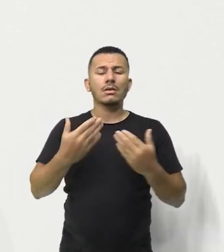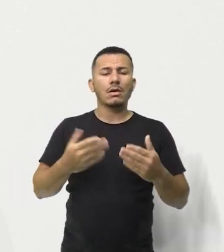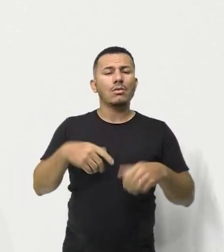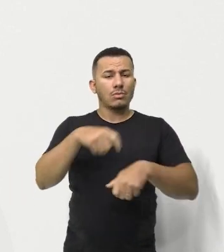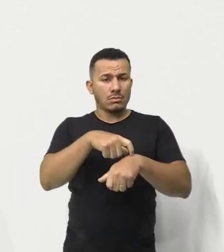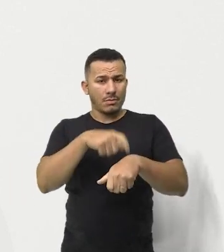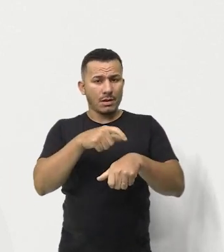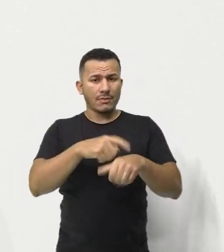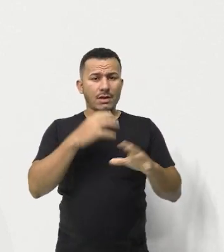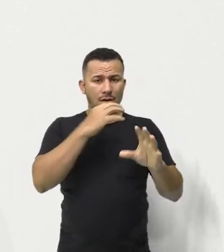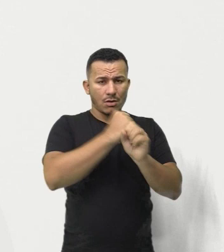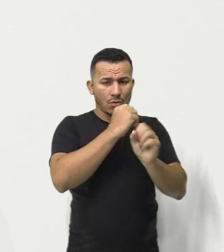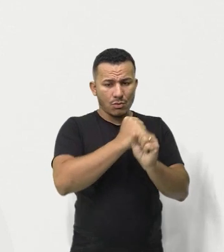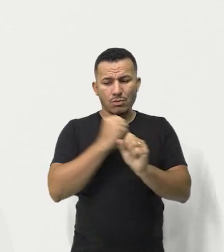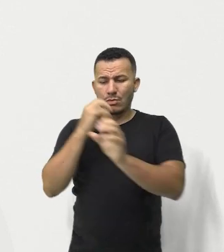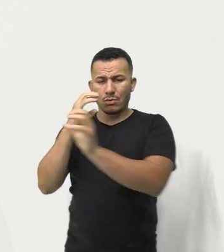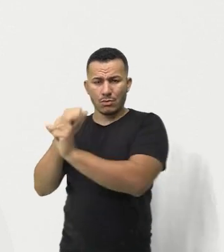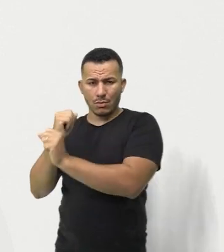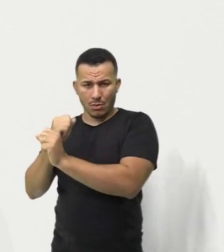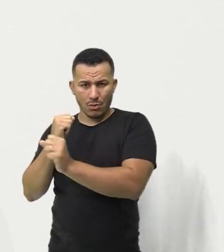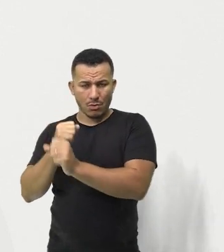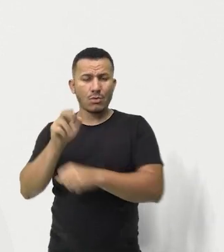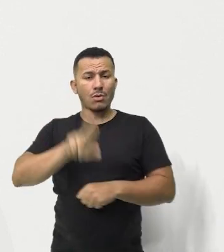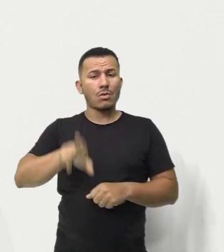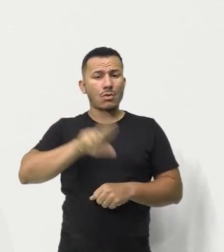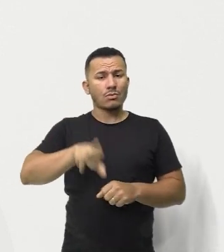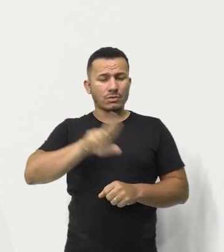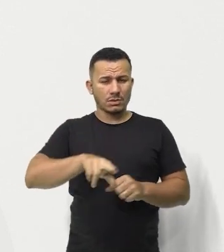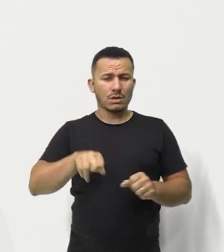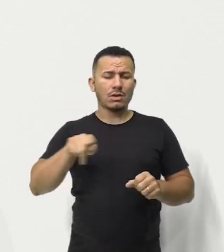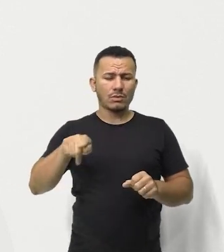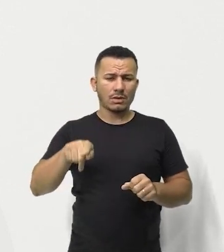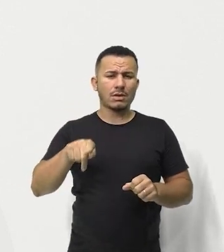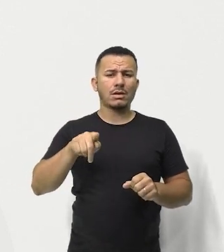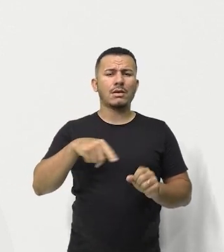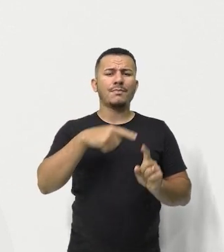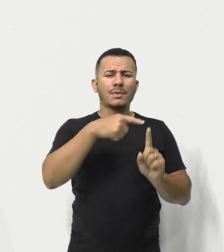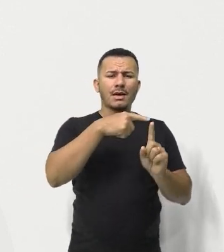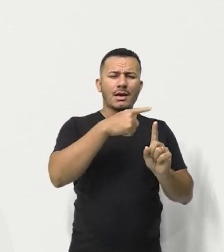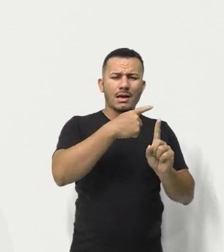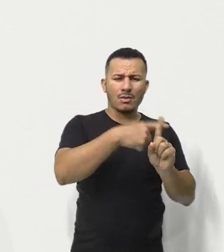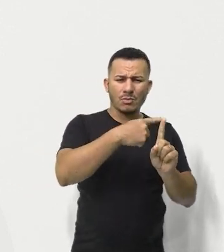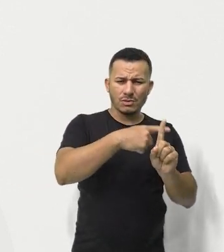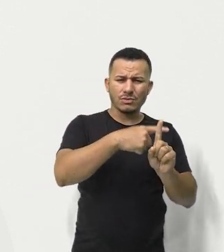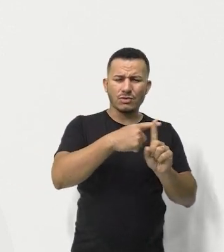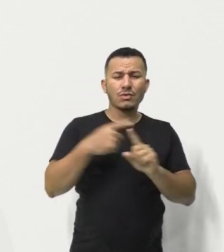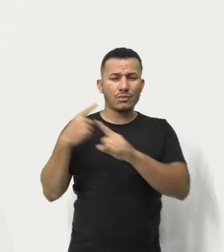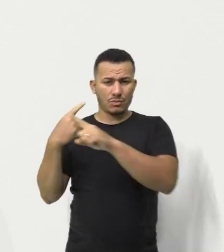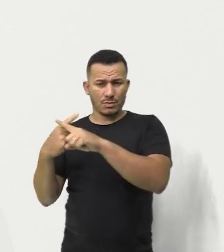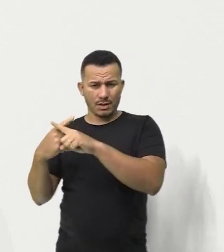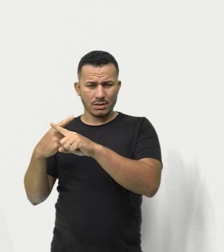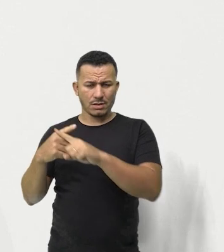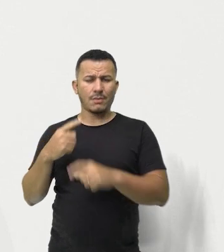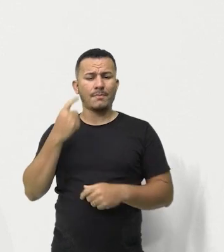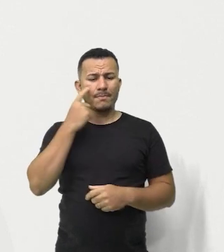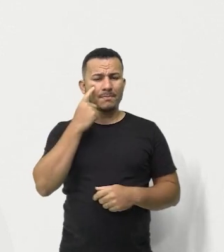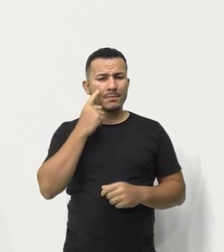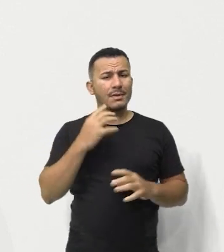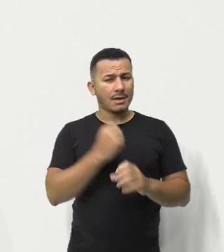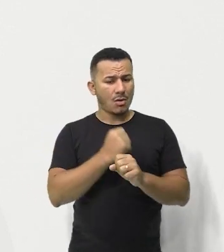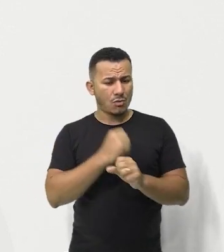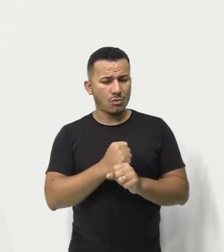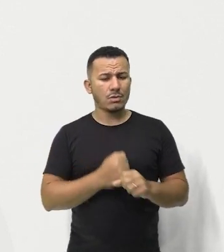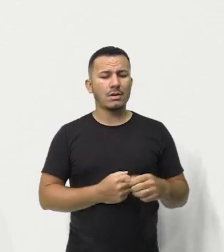dois balanços simultâneos. Depois que você fez esses balanços simultâneos através do simétrico, é hora da conta.